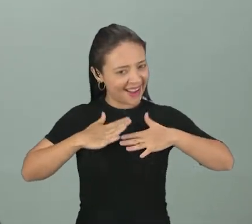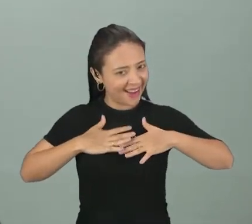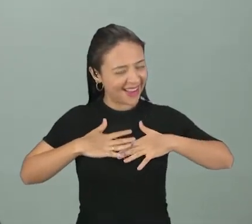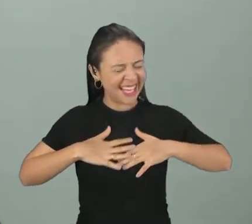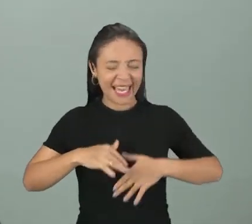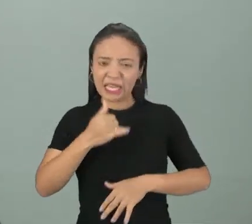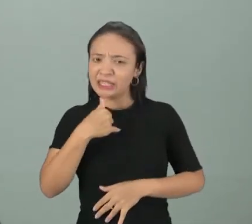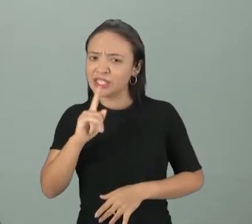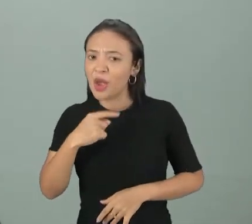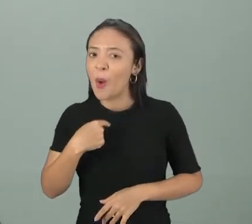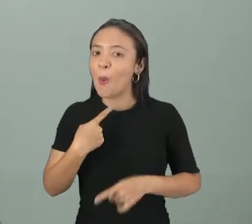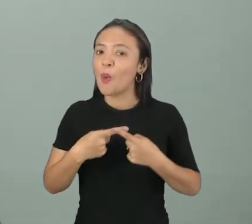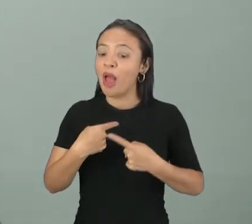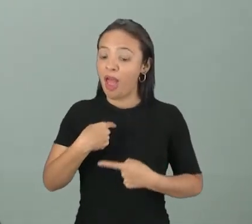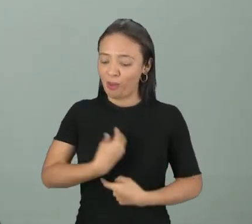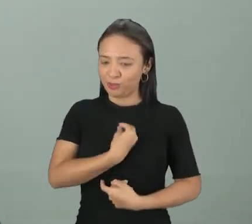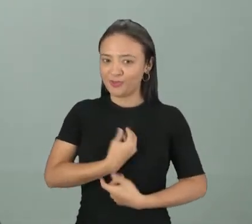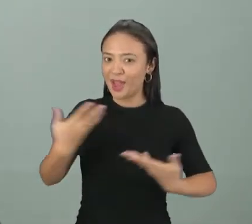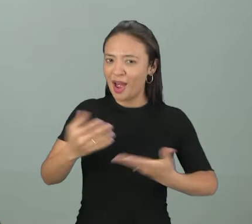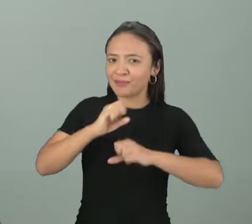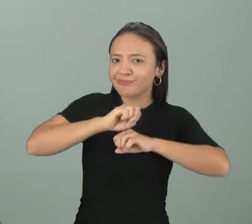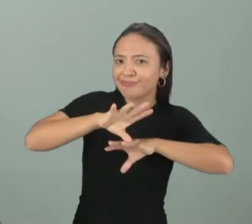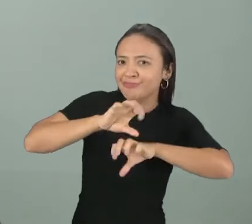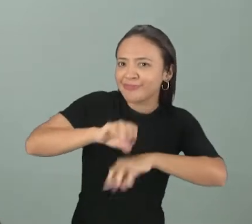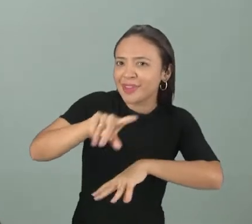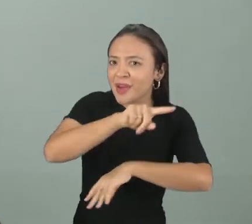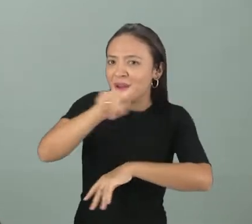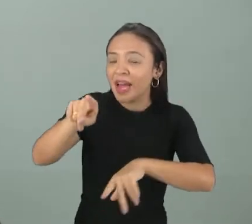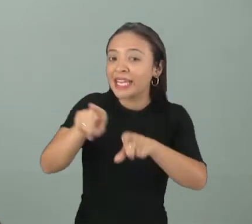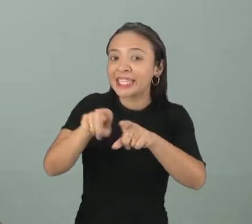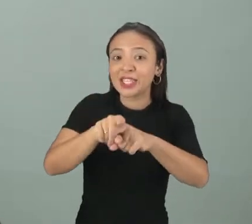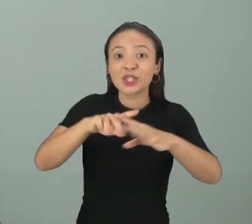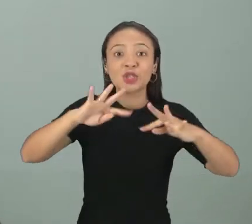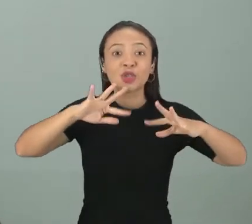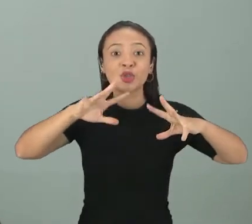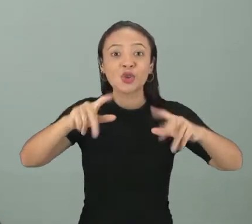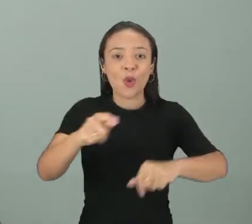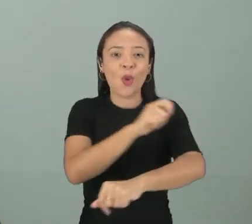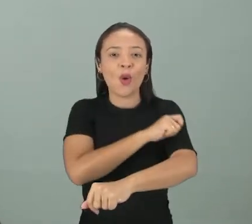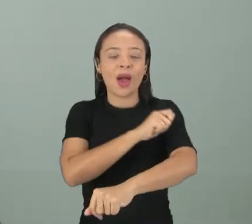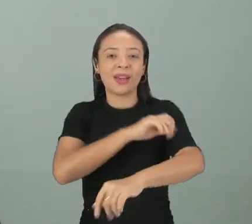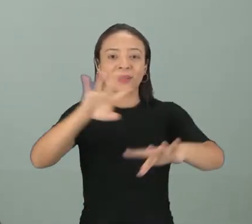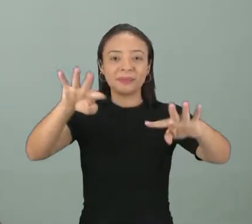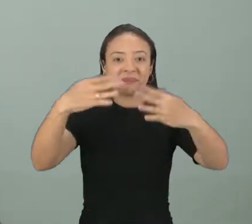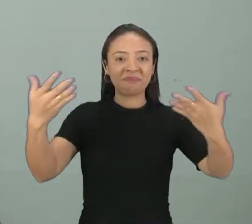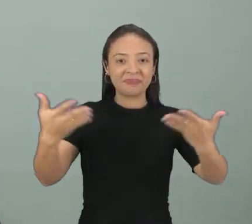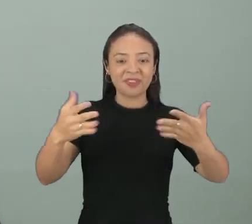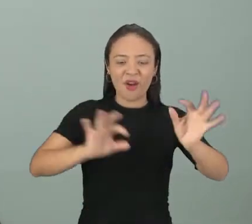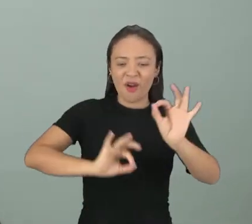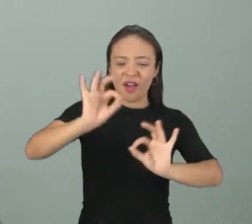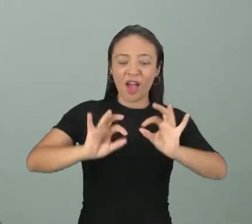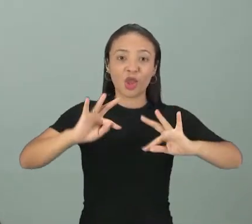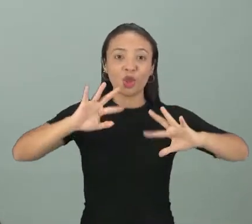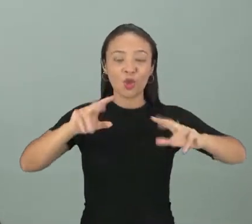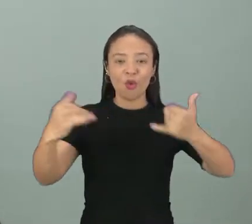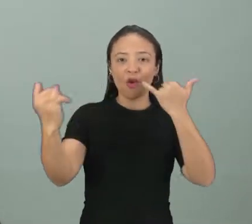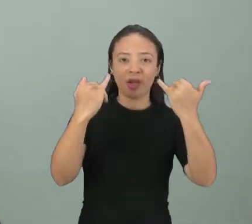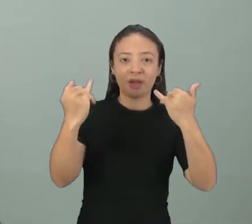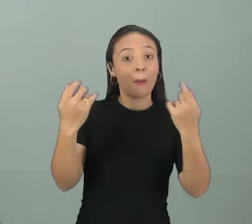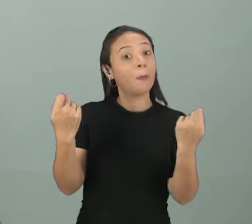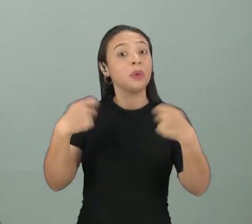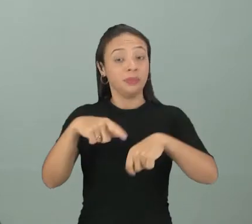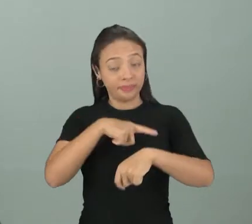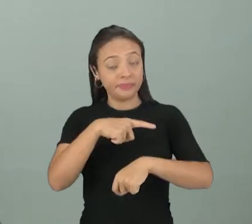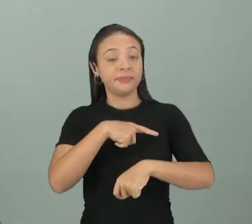triste não porque eu estou aqui para ensinar você EA todos os que estão aí atrás essa telinha a organizar dados em uma das